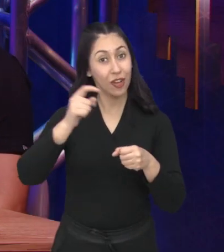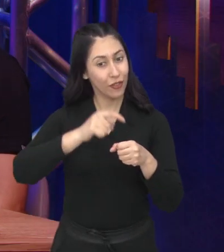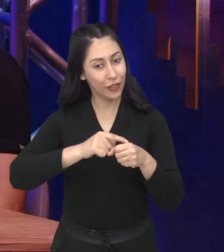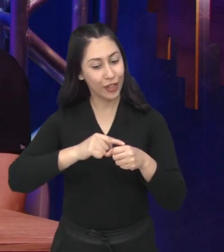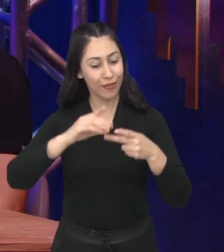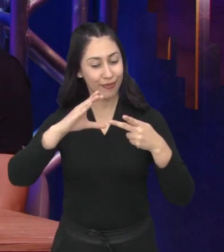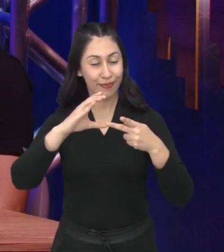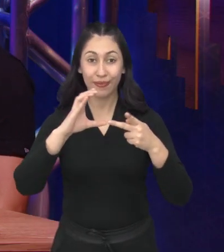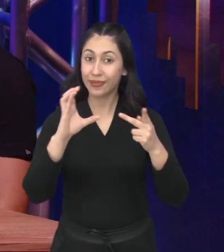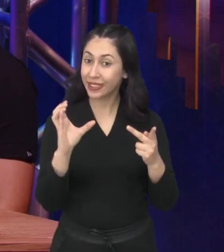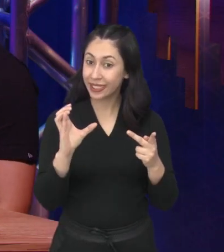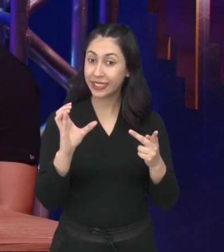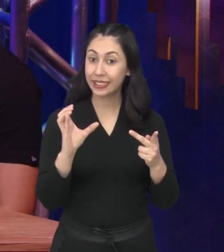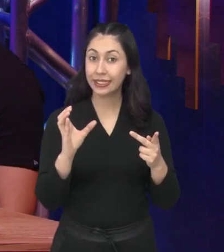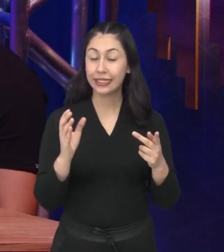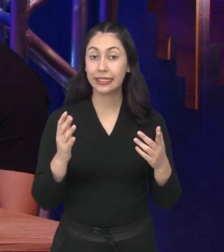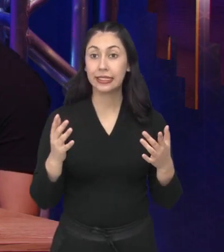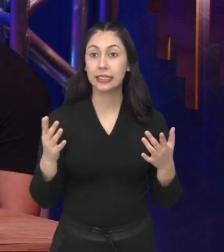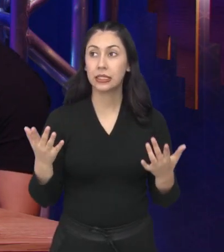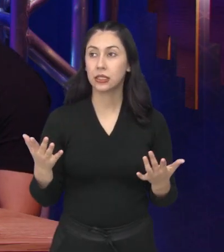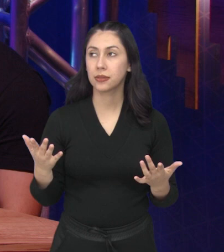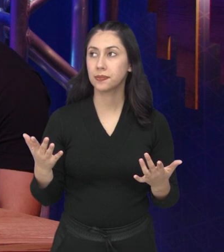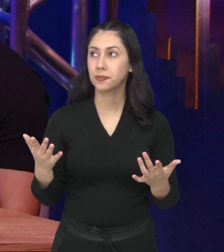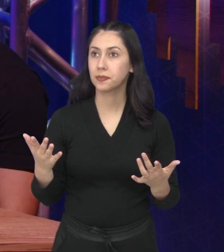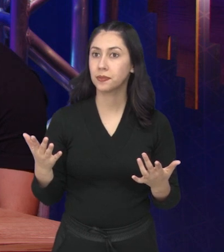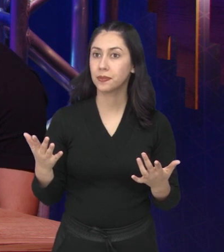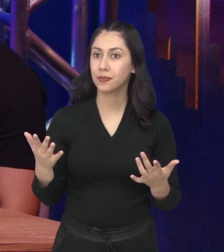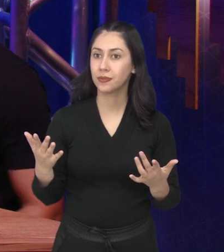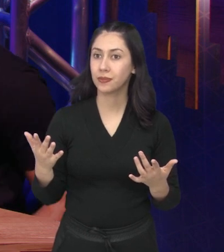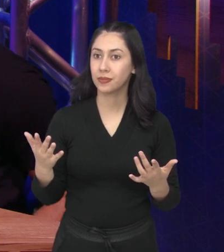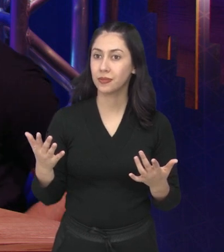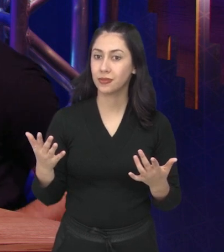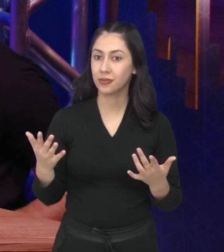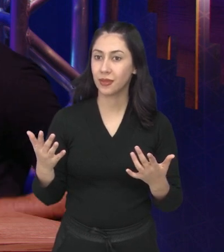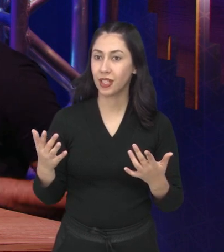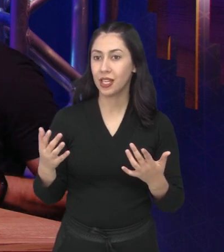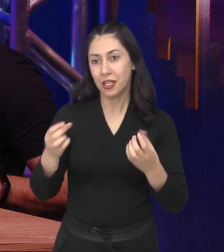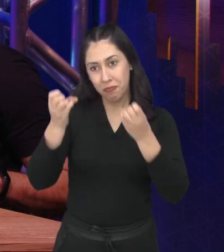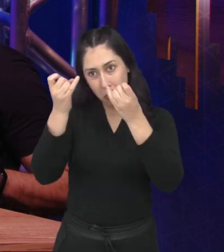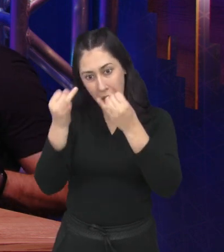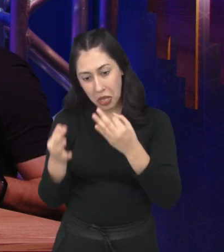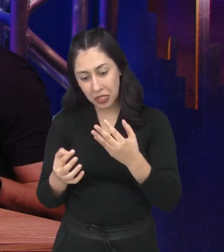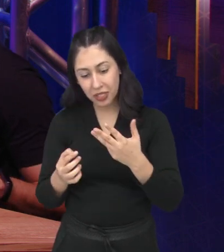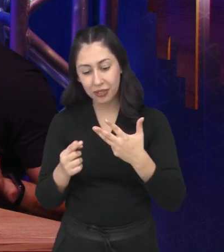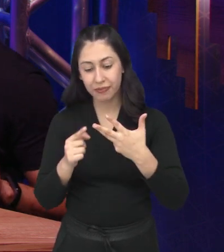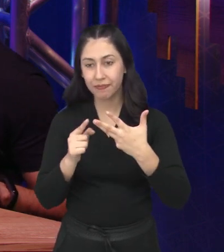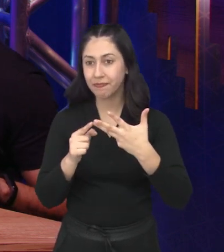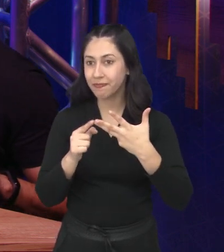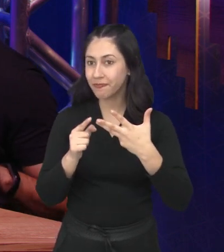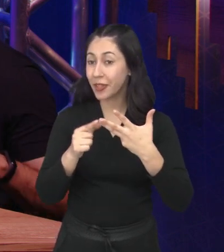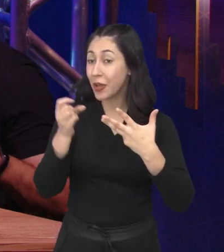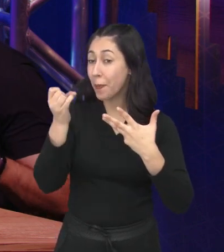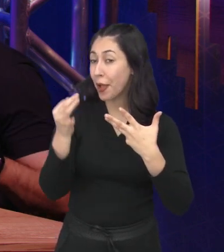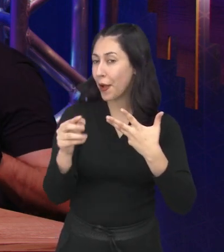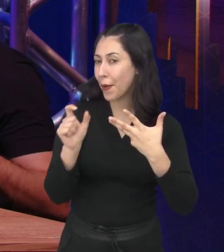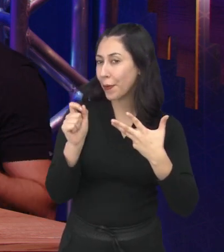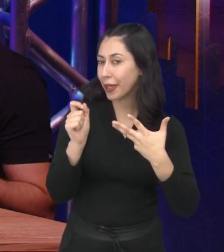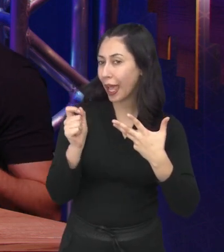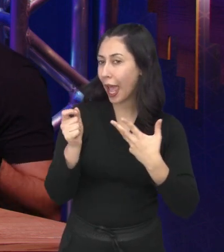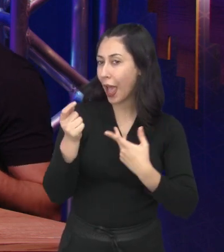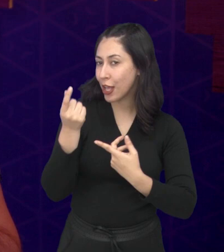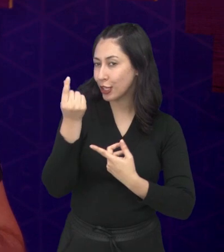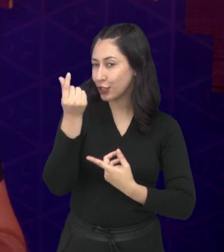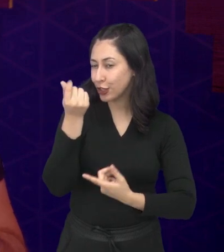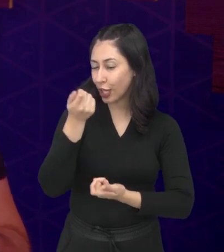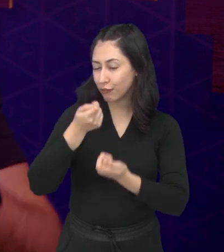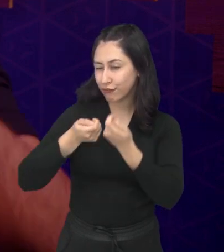Estamos de volta com o Pode Ser e no nosso capítulo 3 de Como Ser um Adulto, a gente vai estar falando aqui sobre